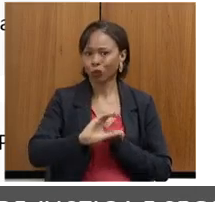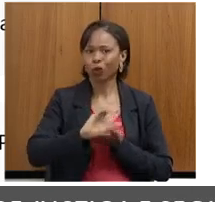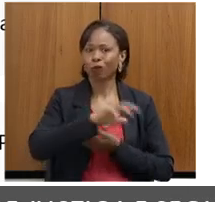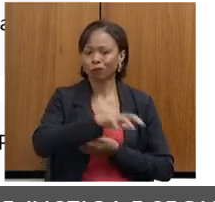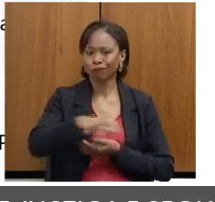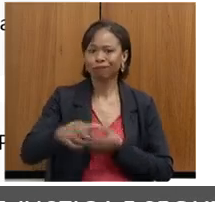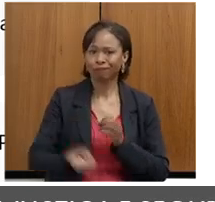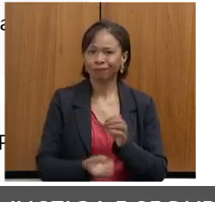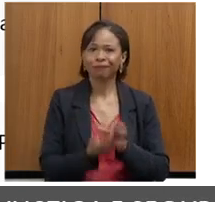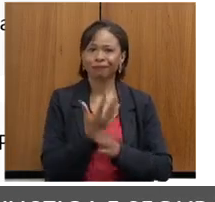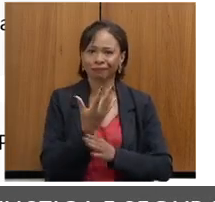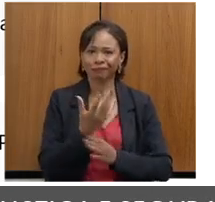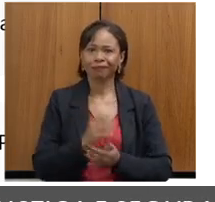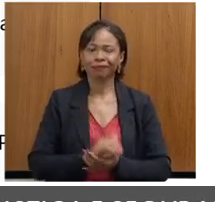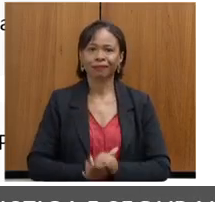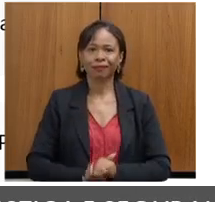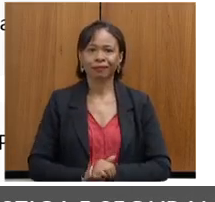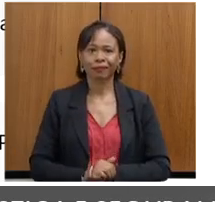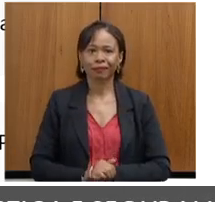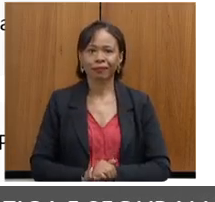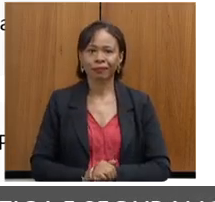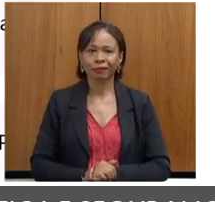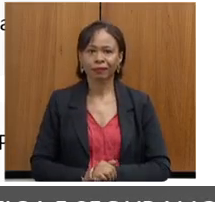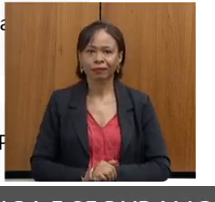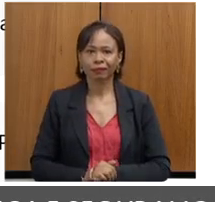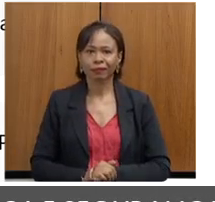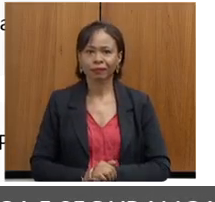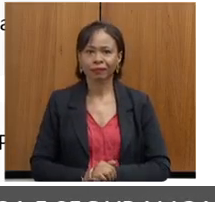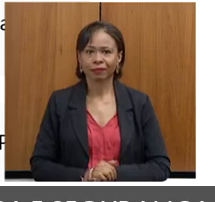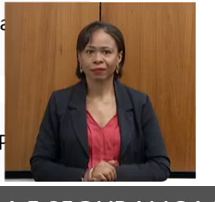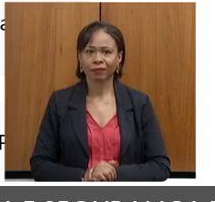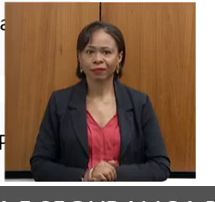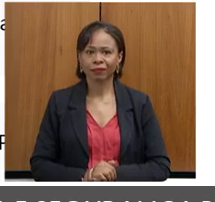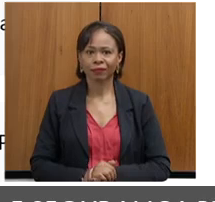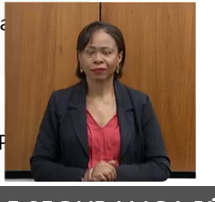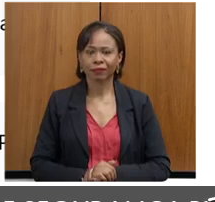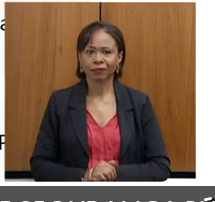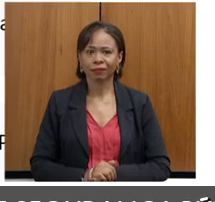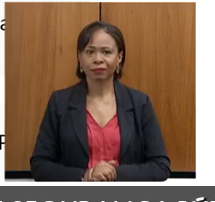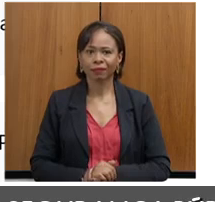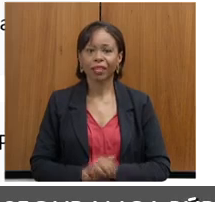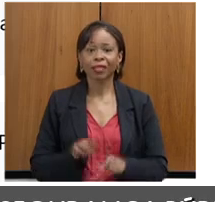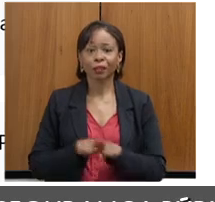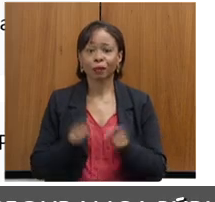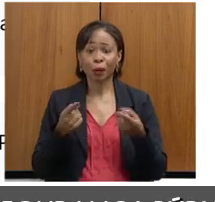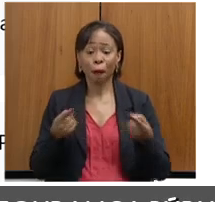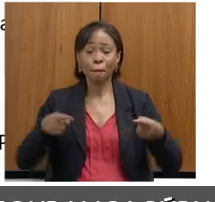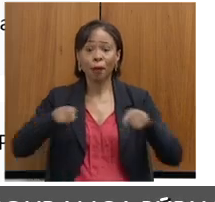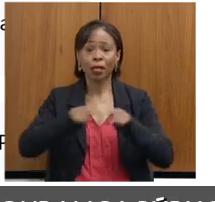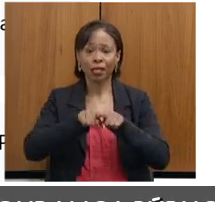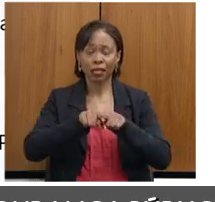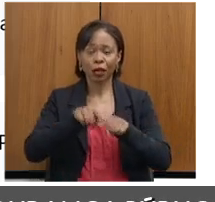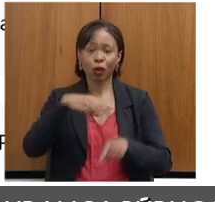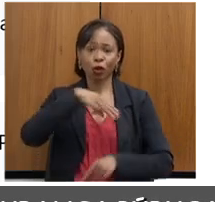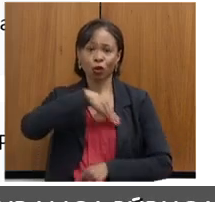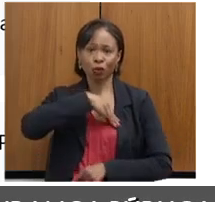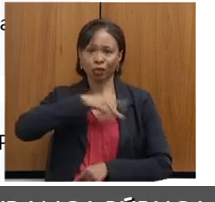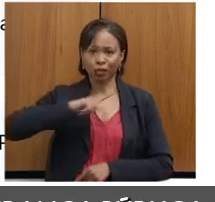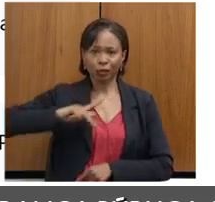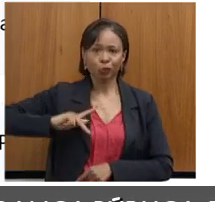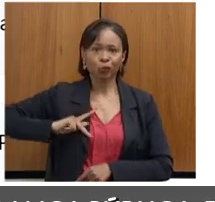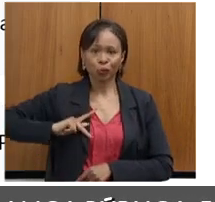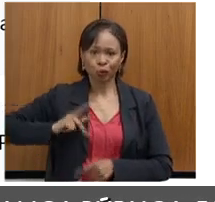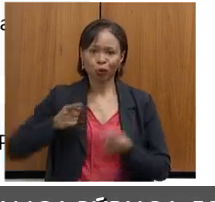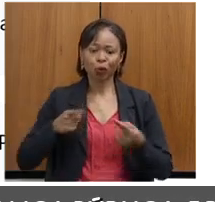implantações são também merecedores aqui de destaque essa parceria que com o Ministério Público onde nós